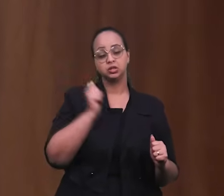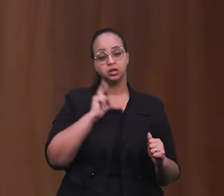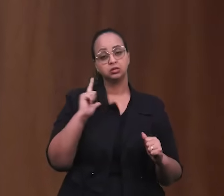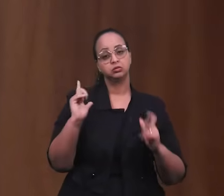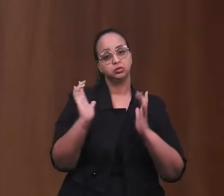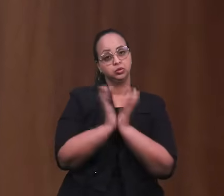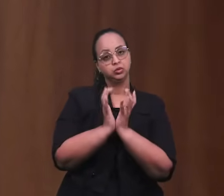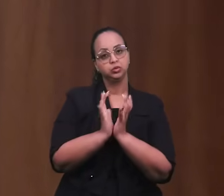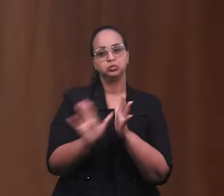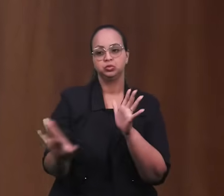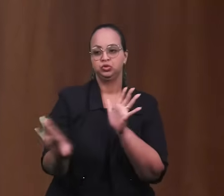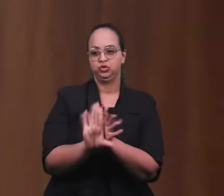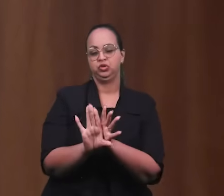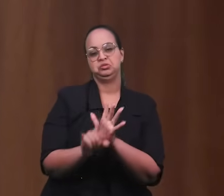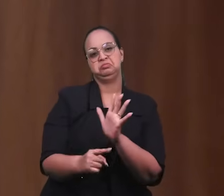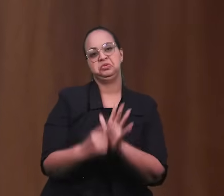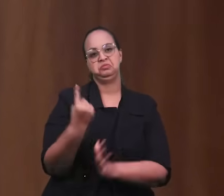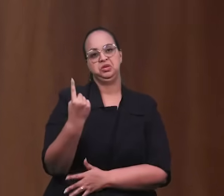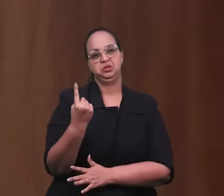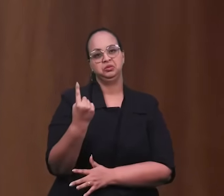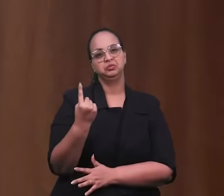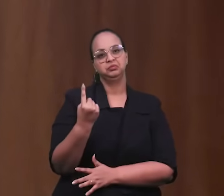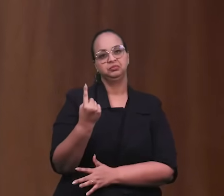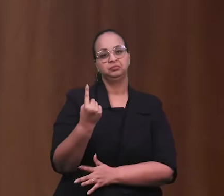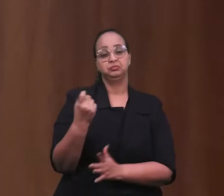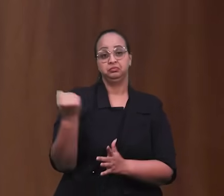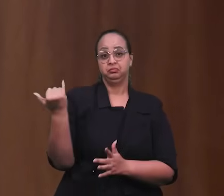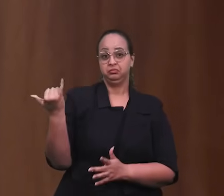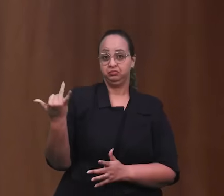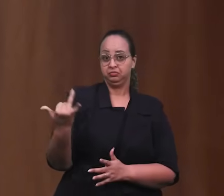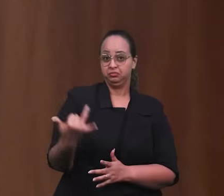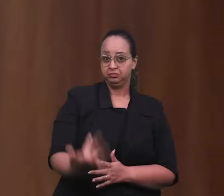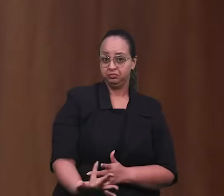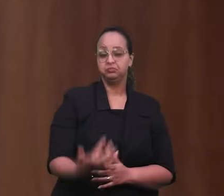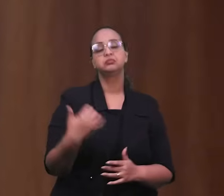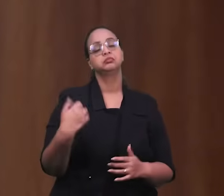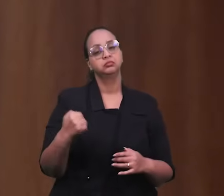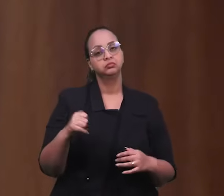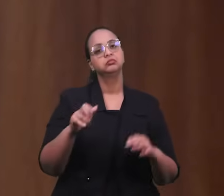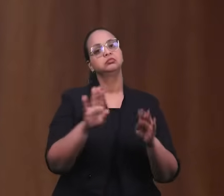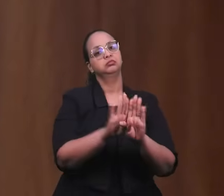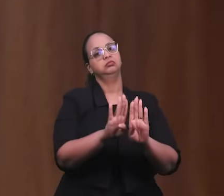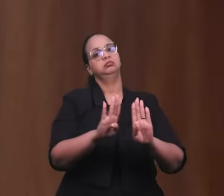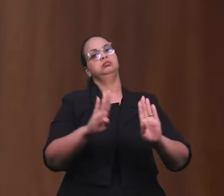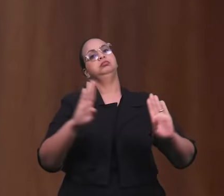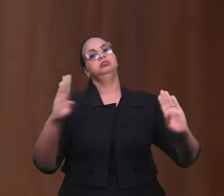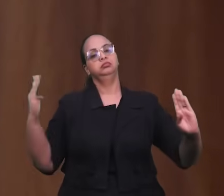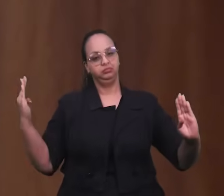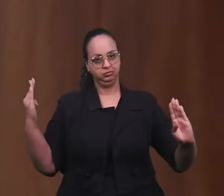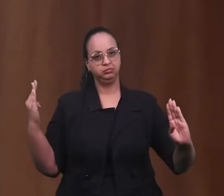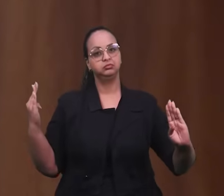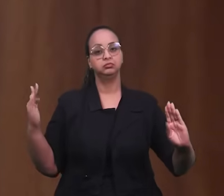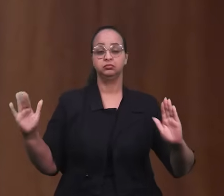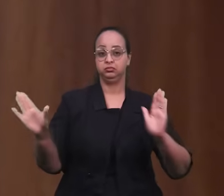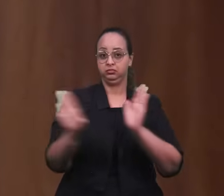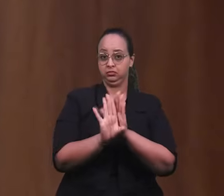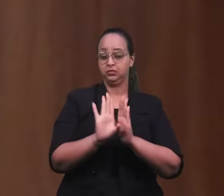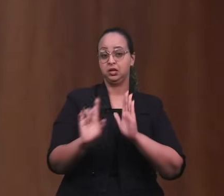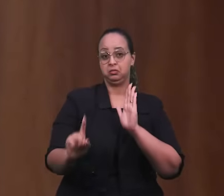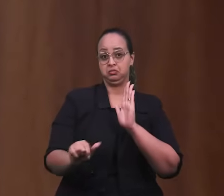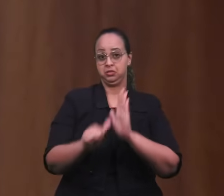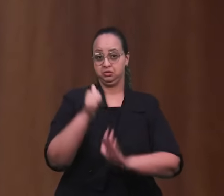seu grupo, ele é o primeiro a chegar, não é? Na madrugada, ele tem que abrir a igreja, ele tem que estar, é o primeiro a